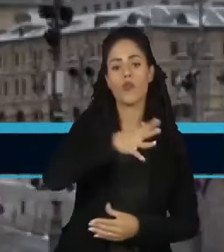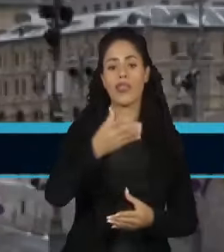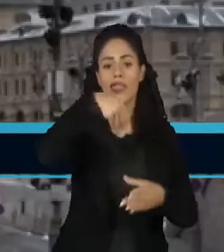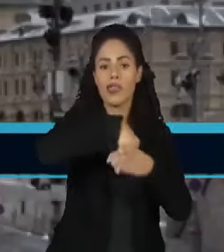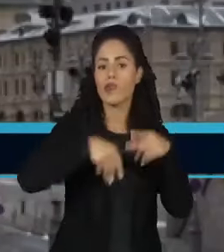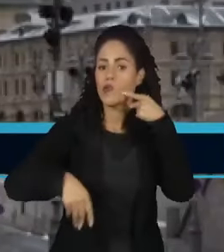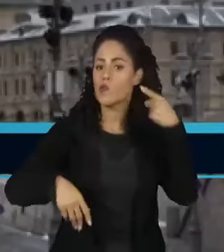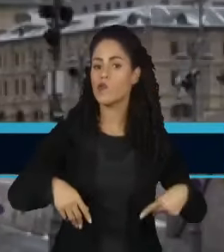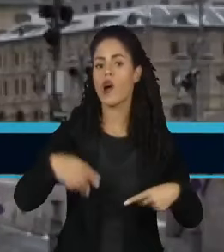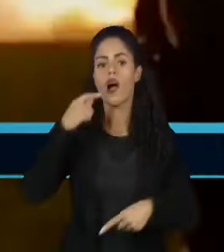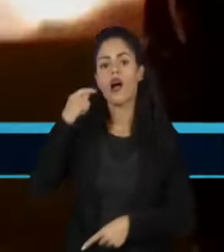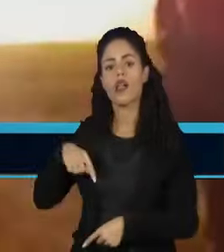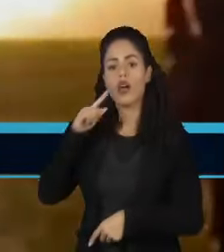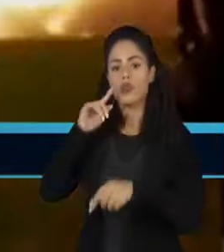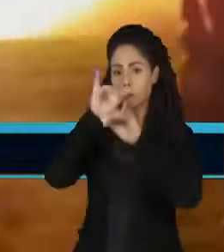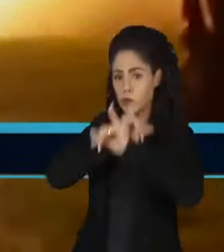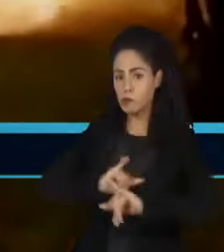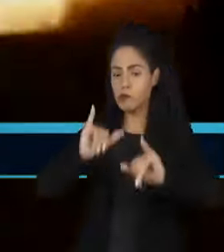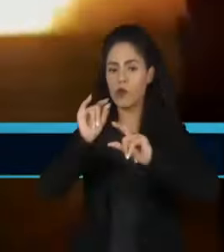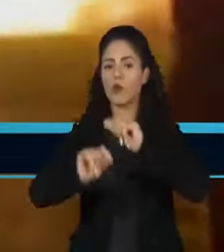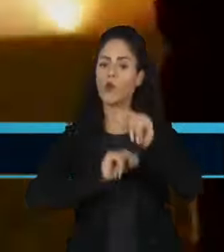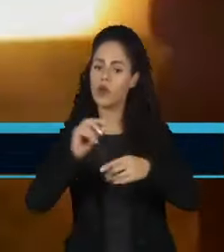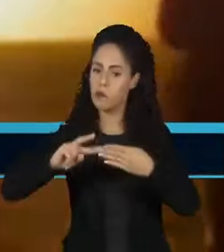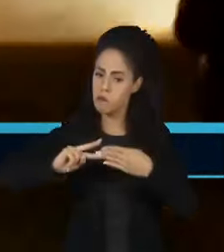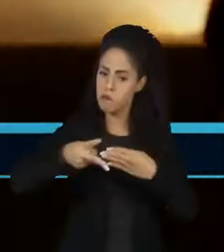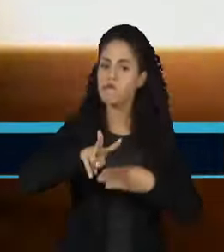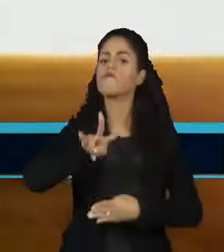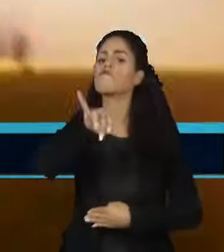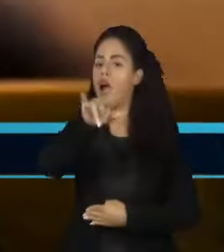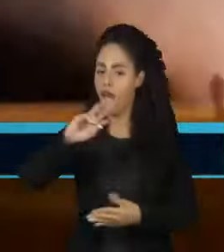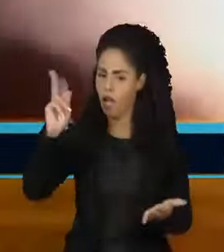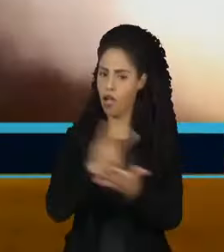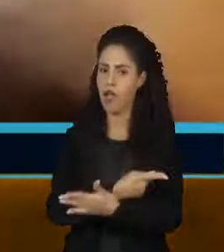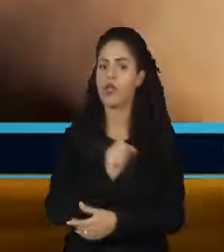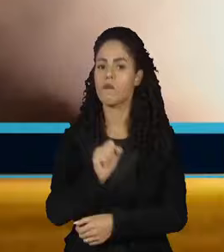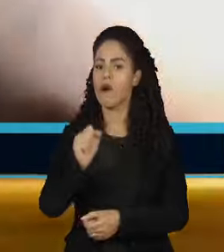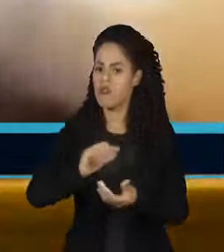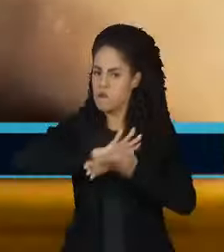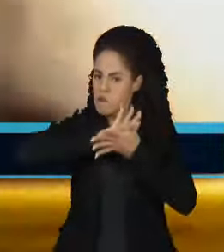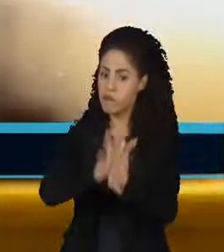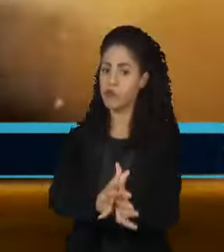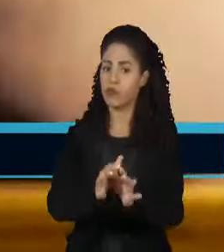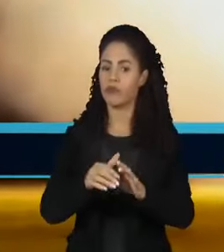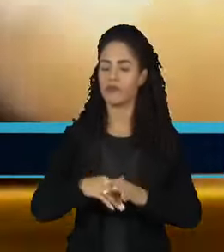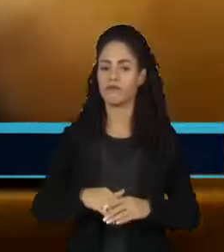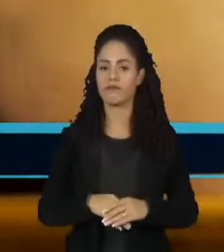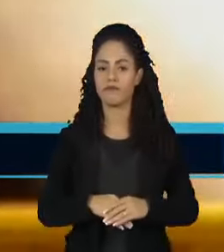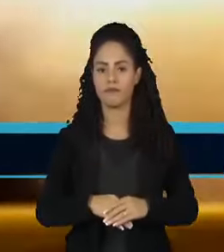Kremlin deixou um aviso. As consequências deste erro podem ser fatais.